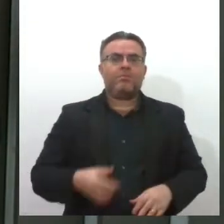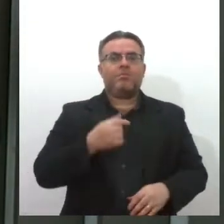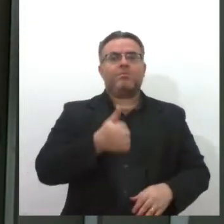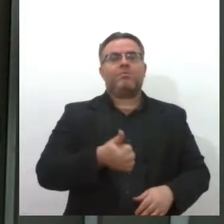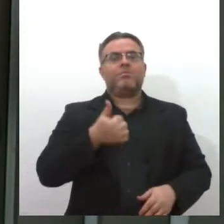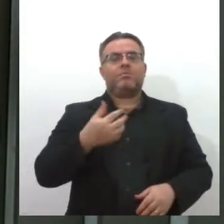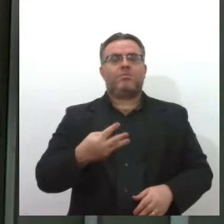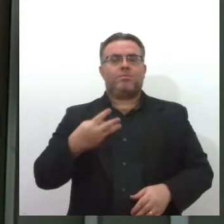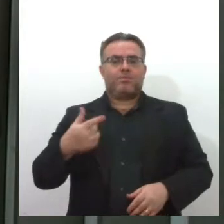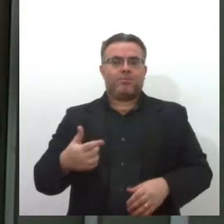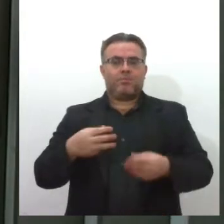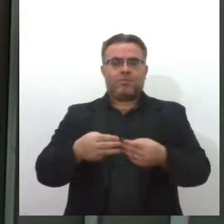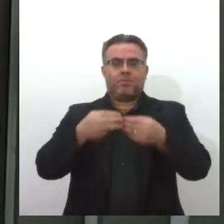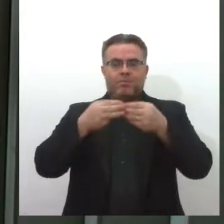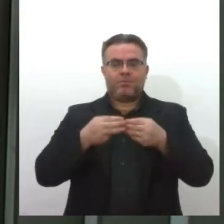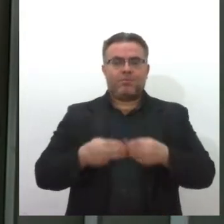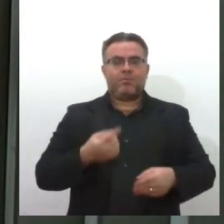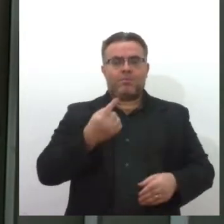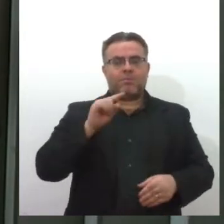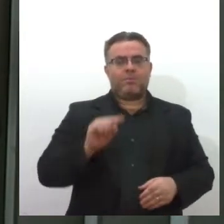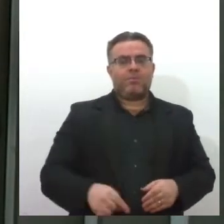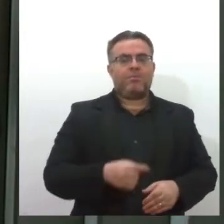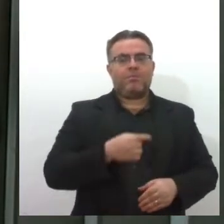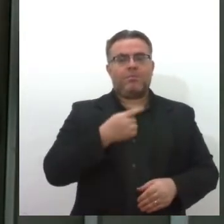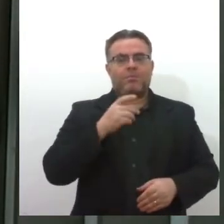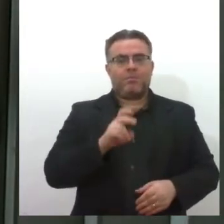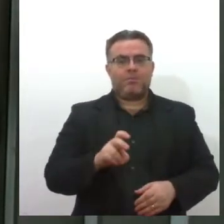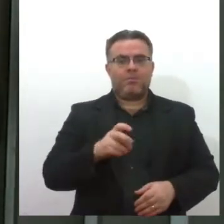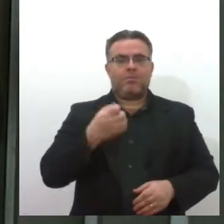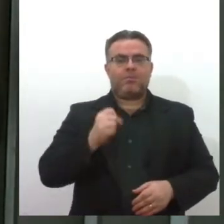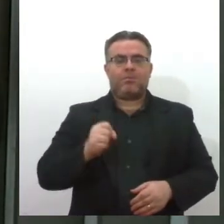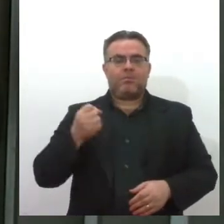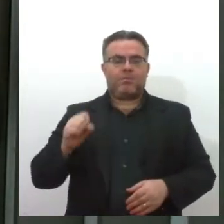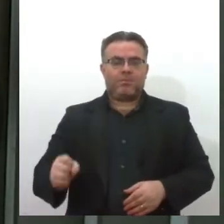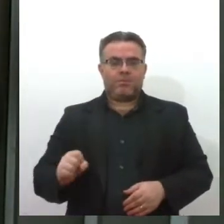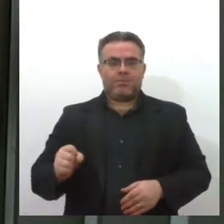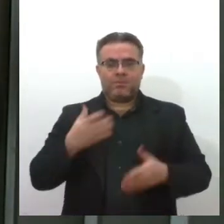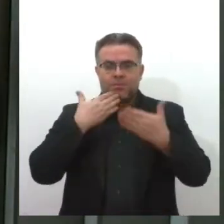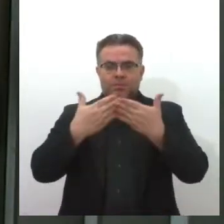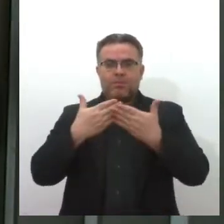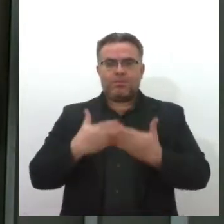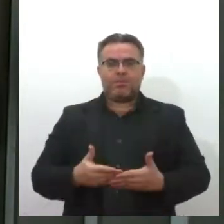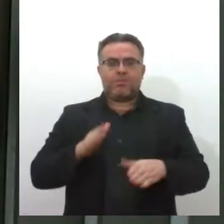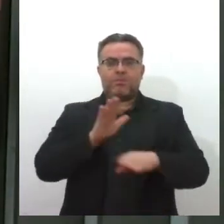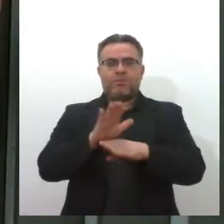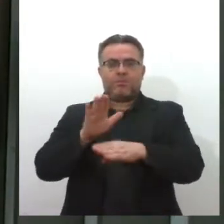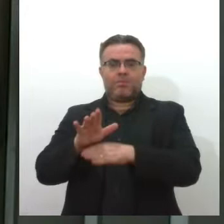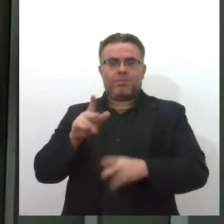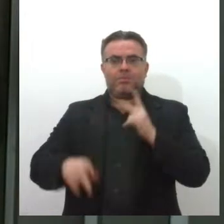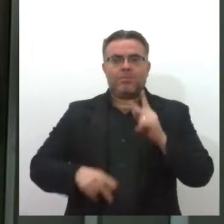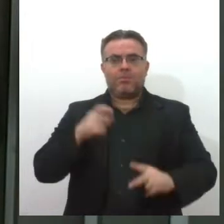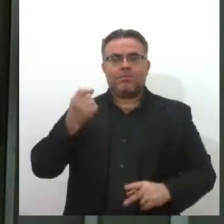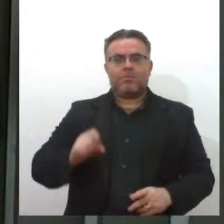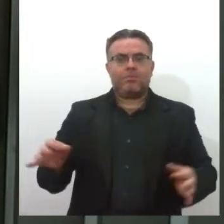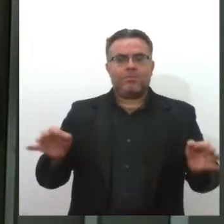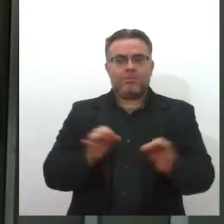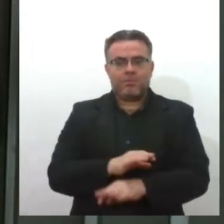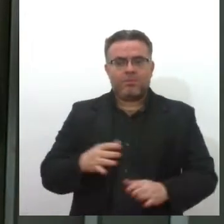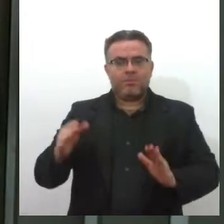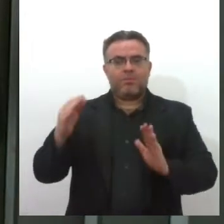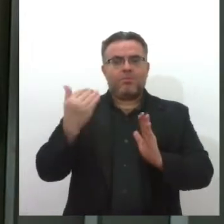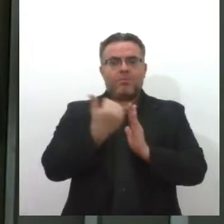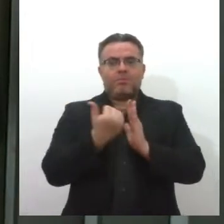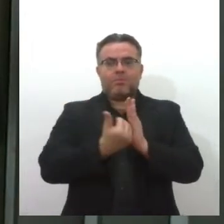132 moções e 1.598 requerimentos em benefício dos sergipanos. O Plano de Desenvolvimento do Estado